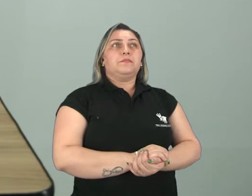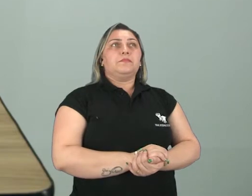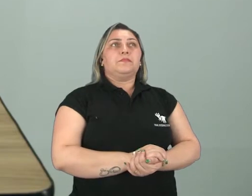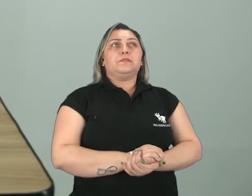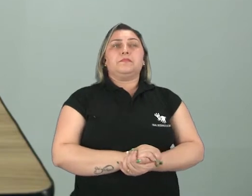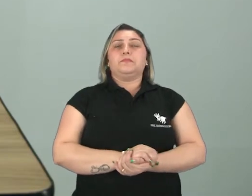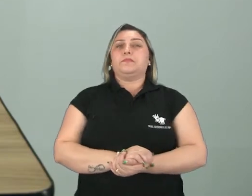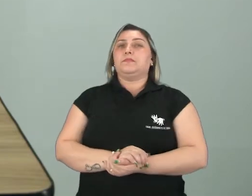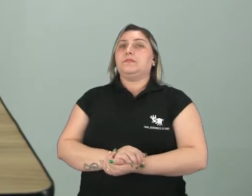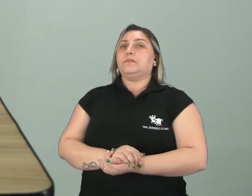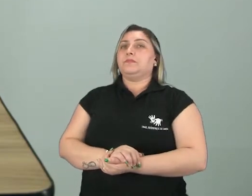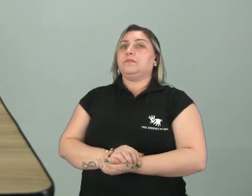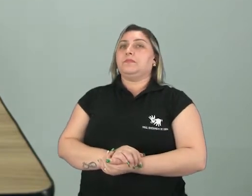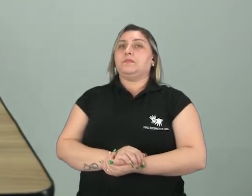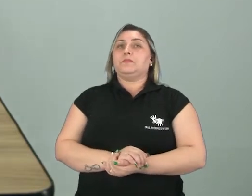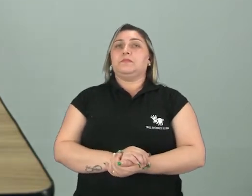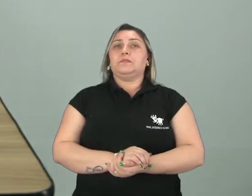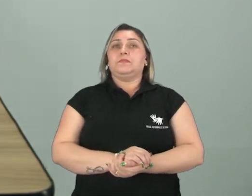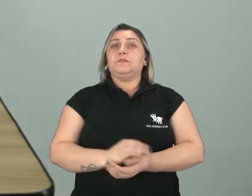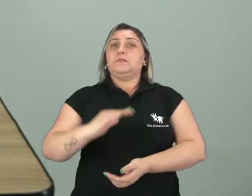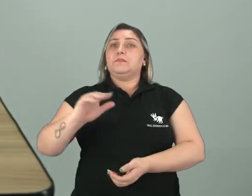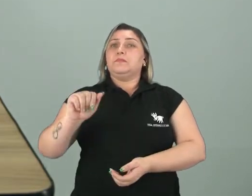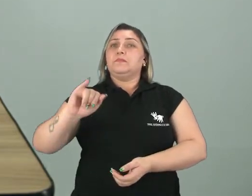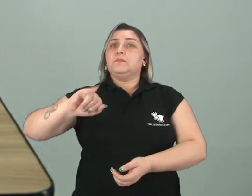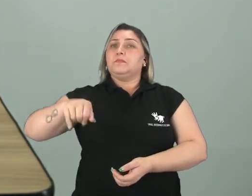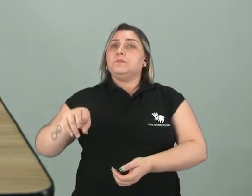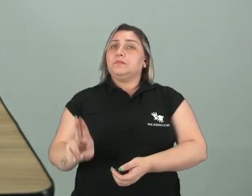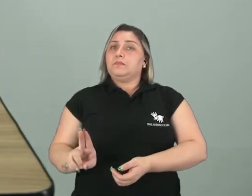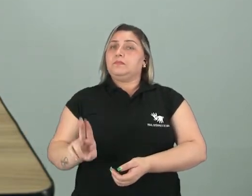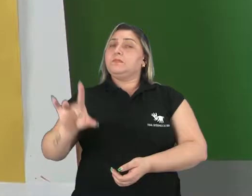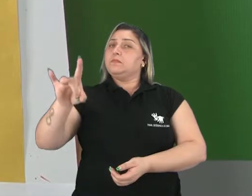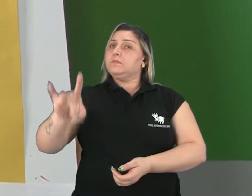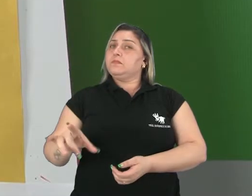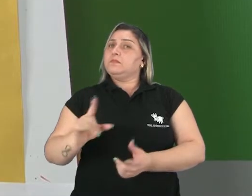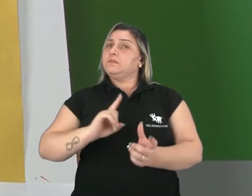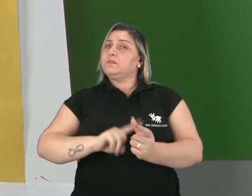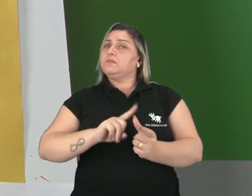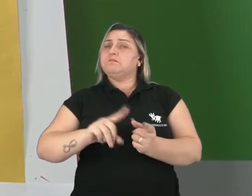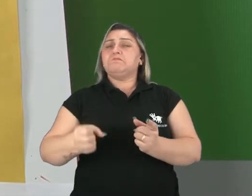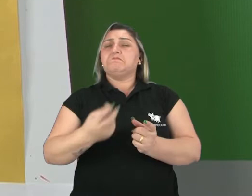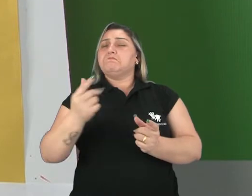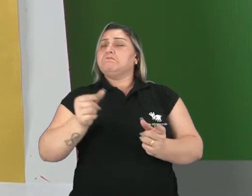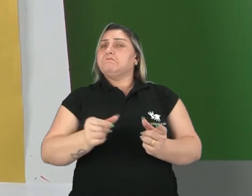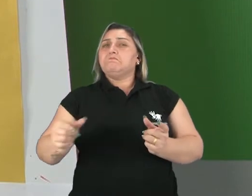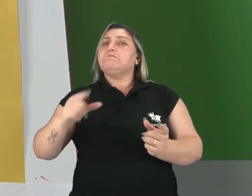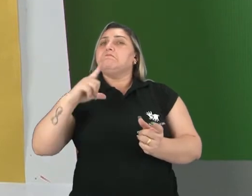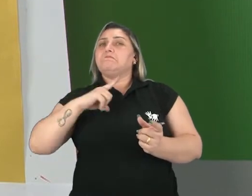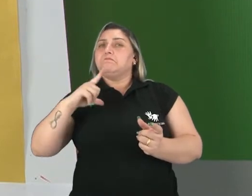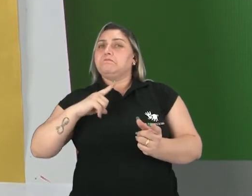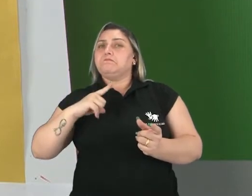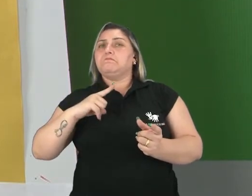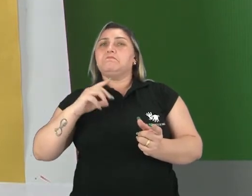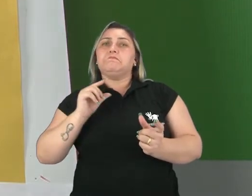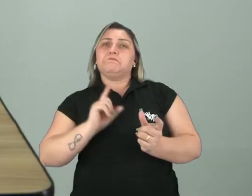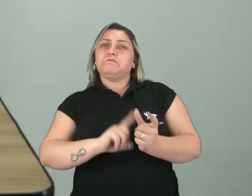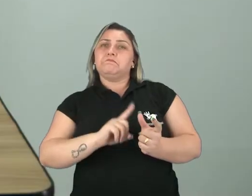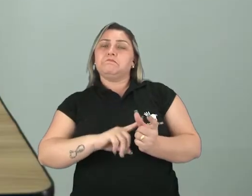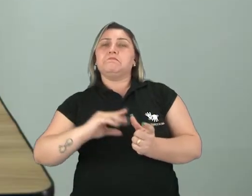dois sons também e vamos para a última palavra caju